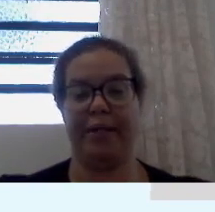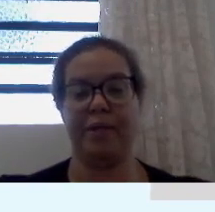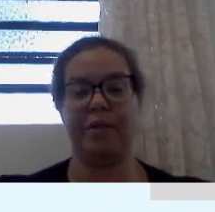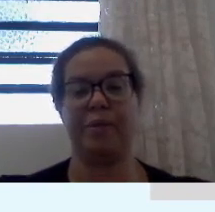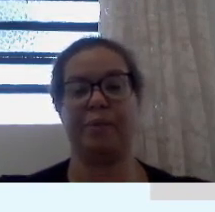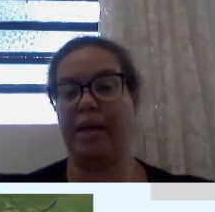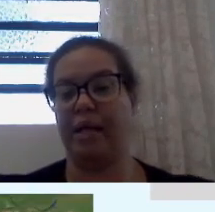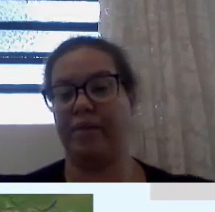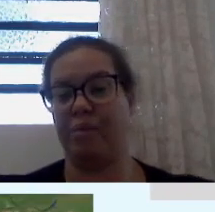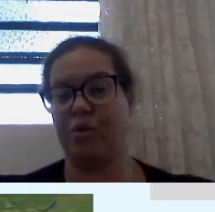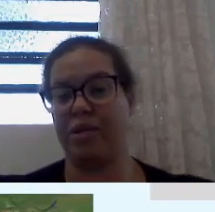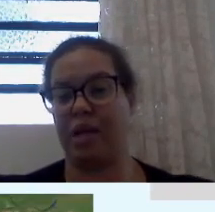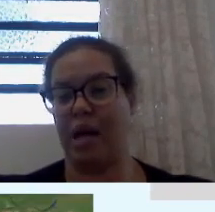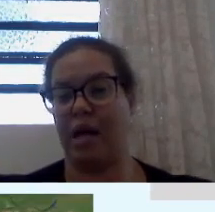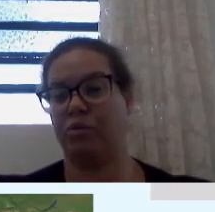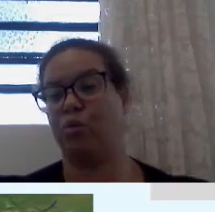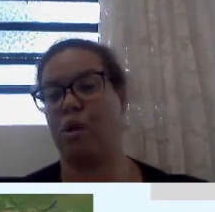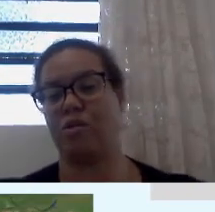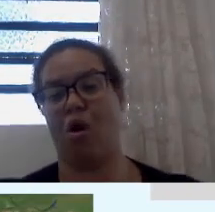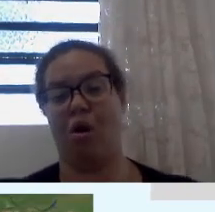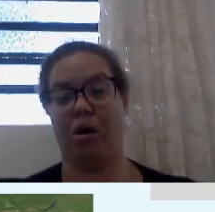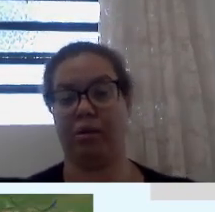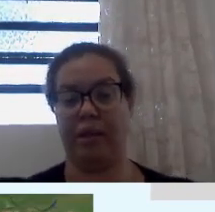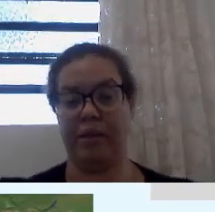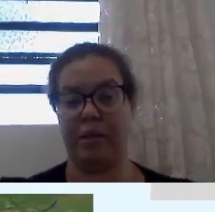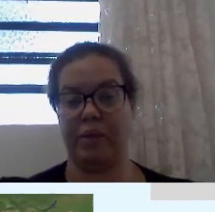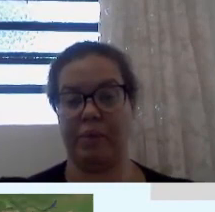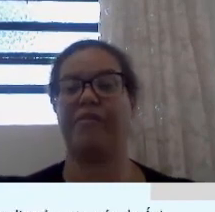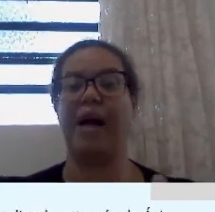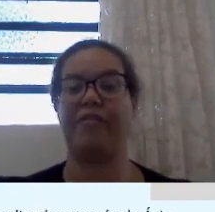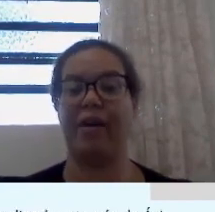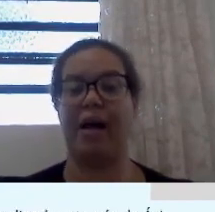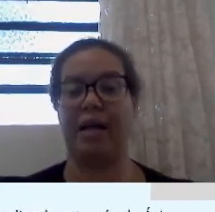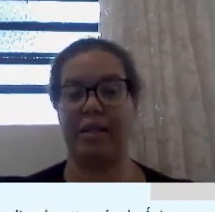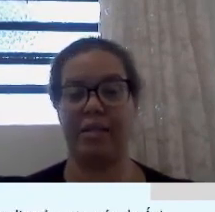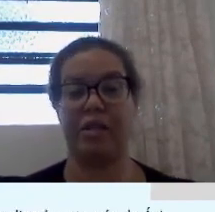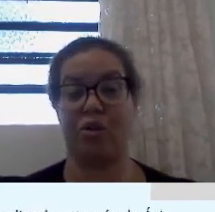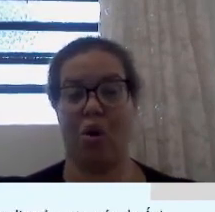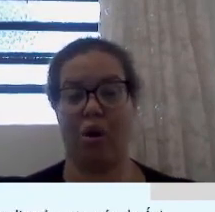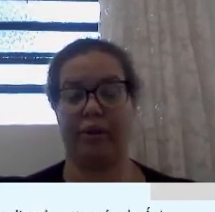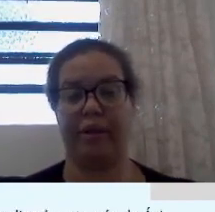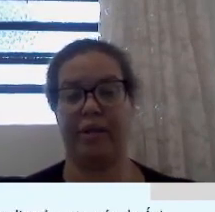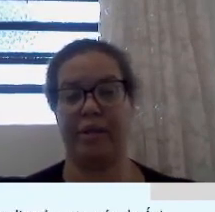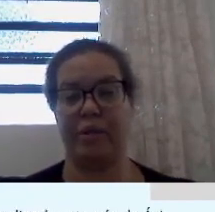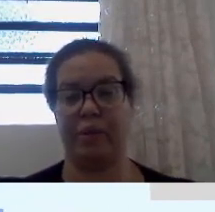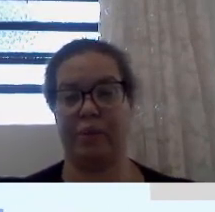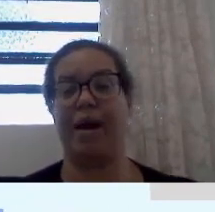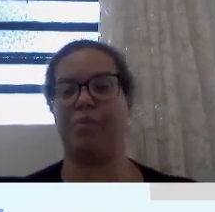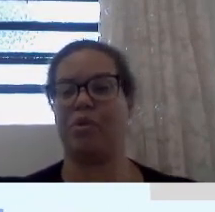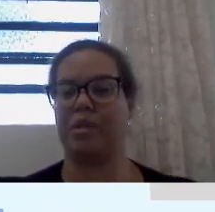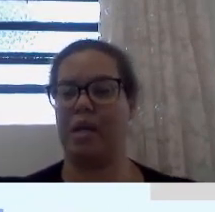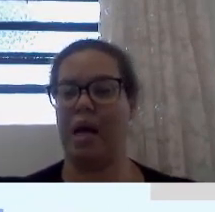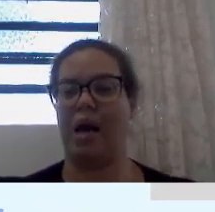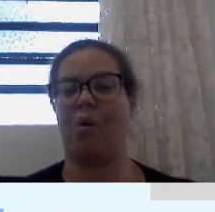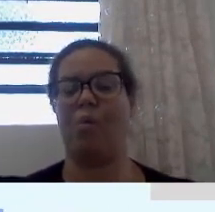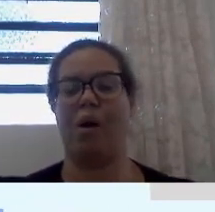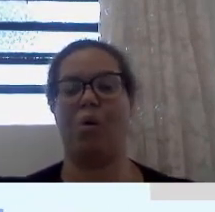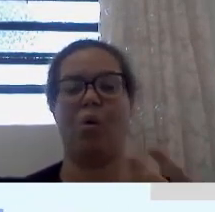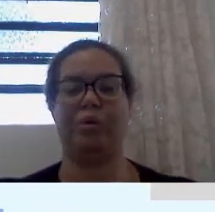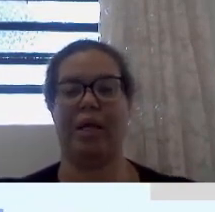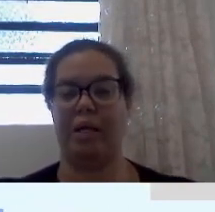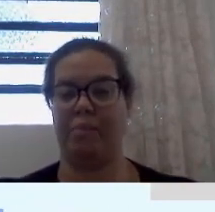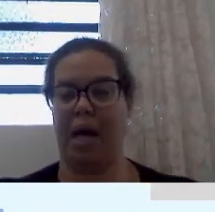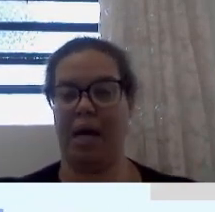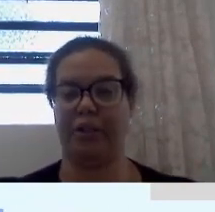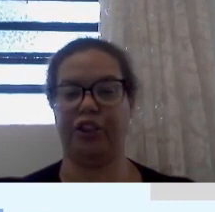os mares. Aí ele vai mostrar 2 rotas, vai falar dessas rotas, vai mostrar